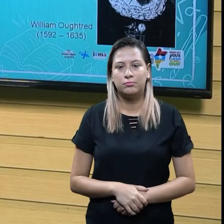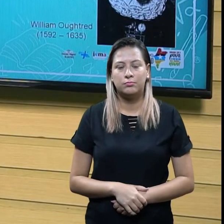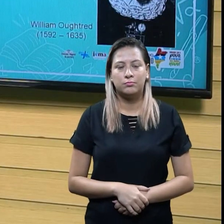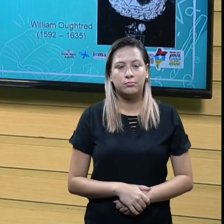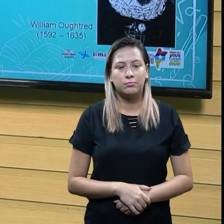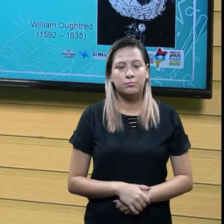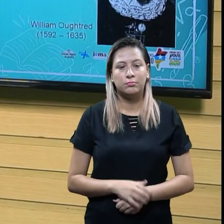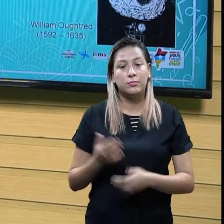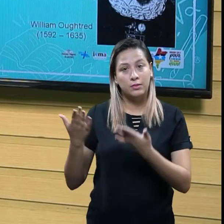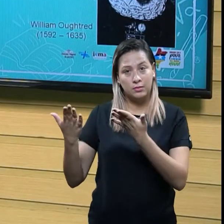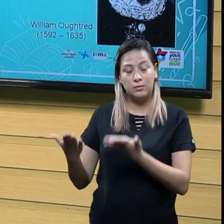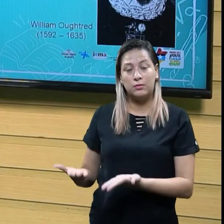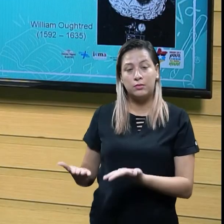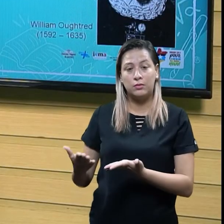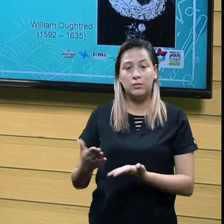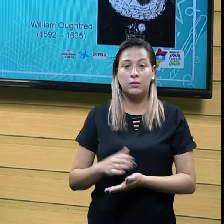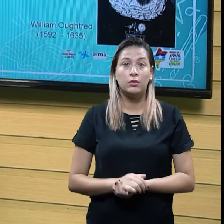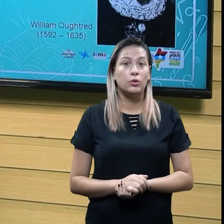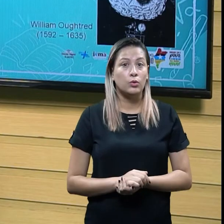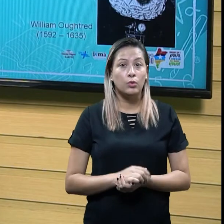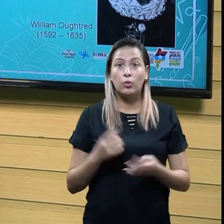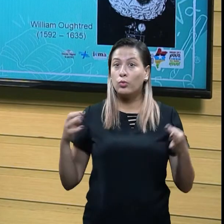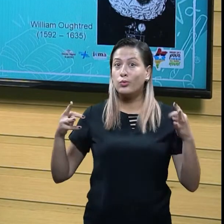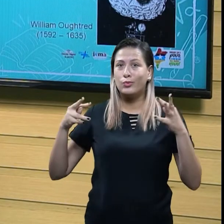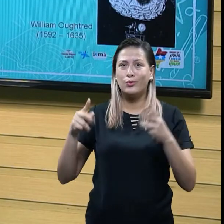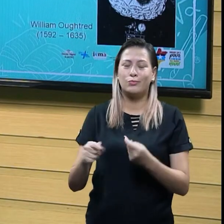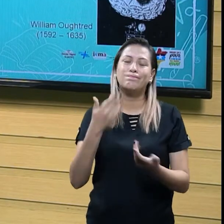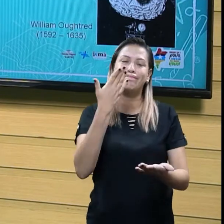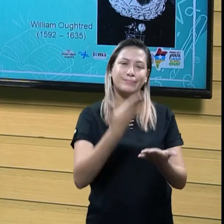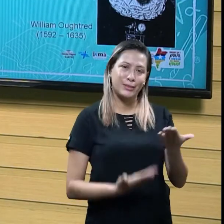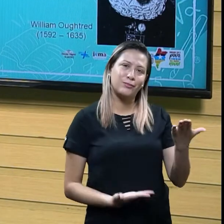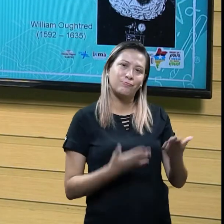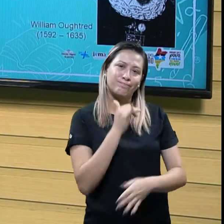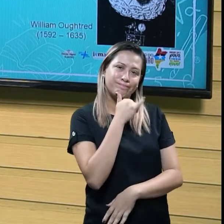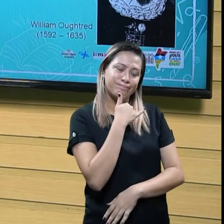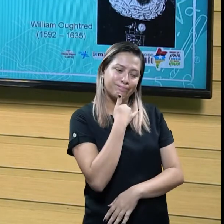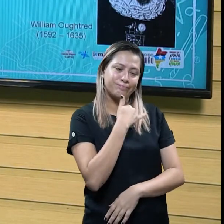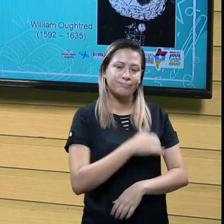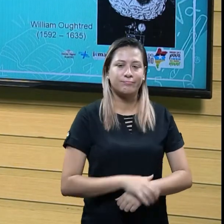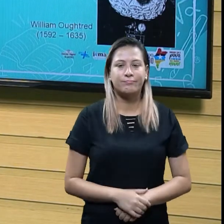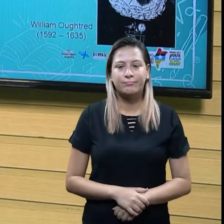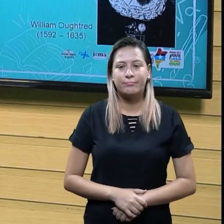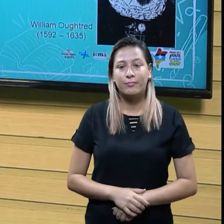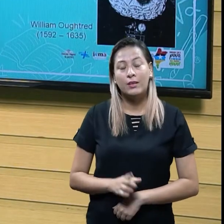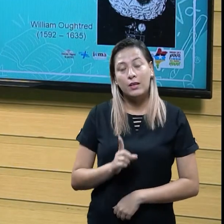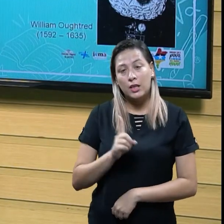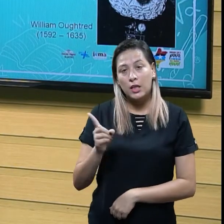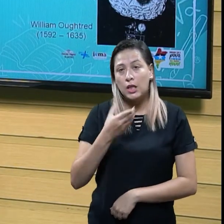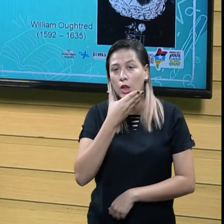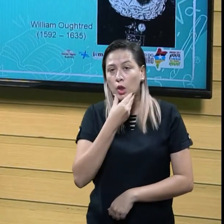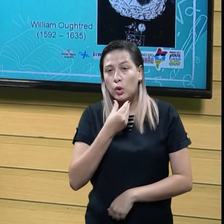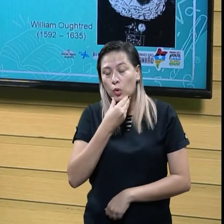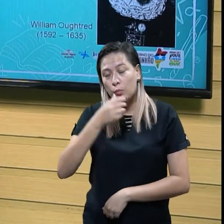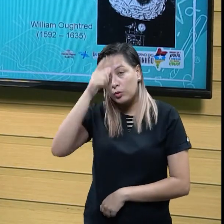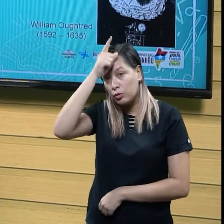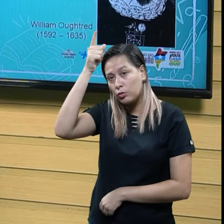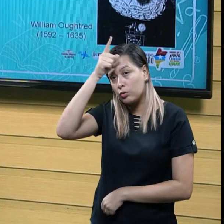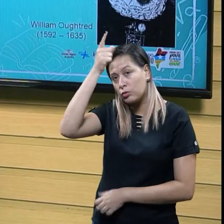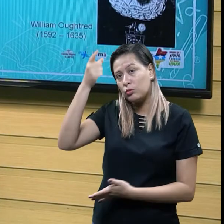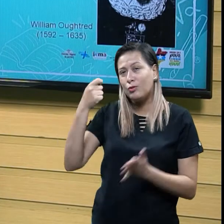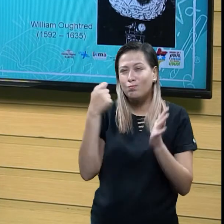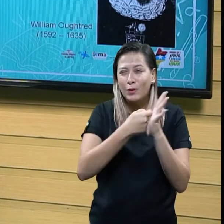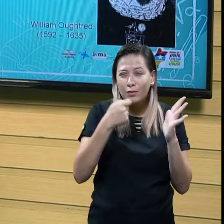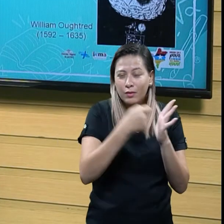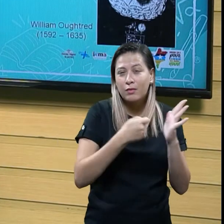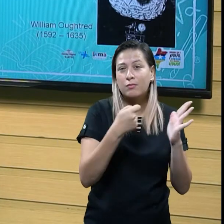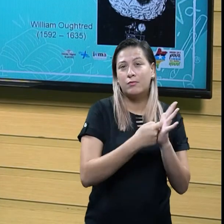como está dizendo aqui, todas elas foram perdidas, infelizmente. E aí o seu inventor não pôde defender como o